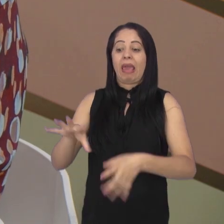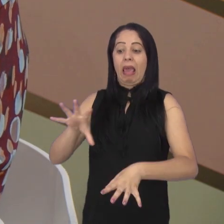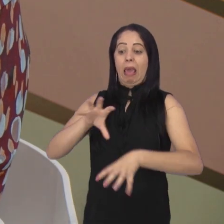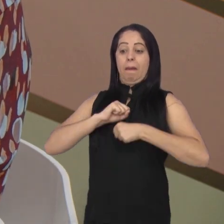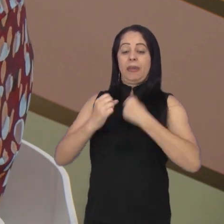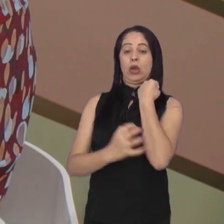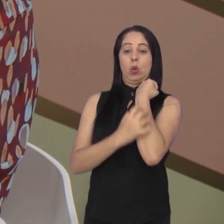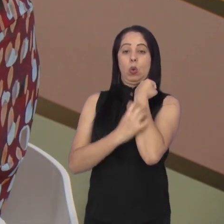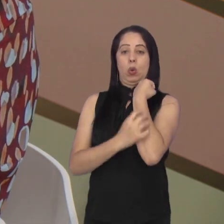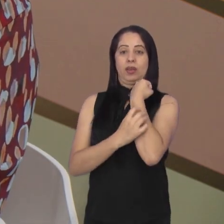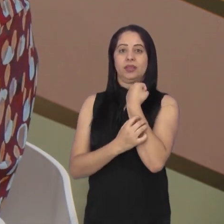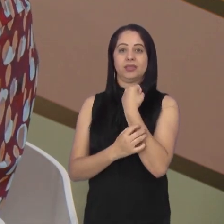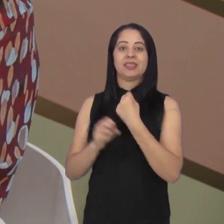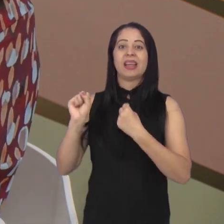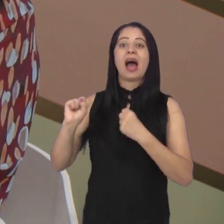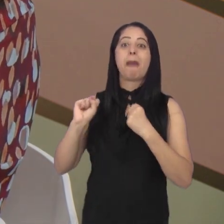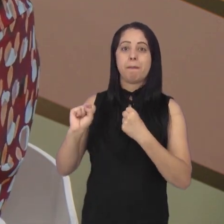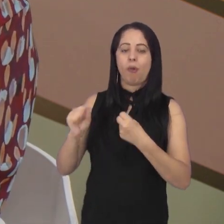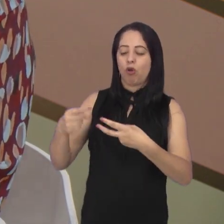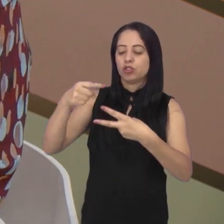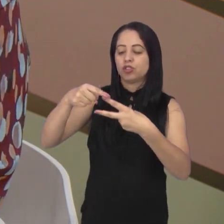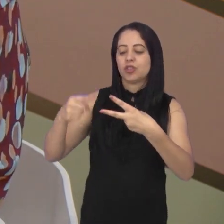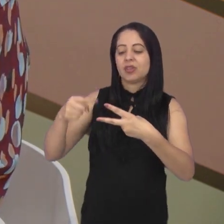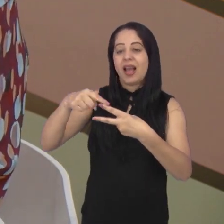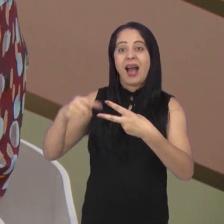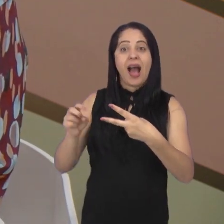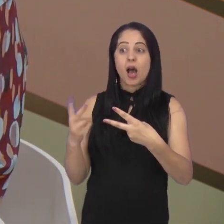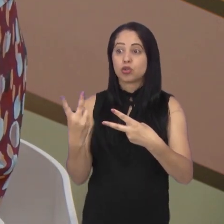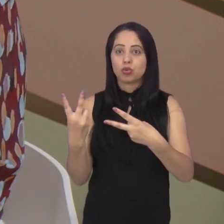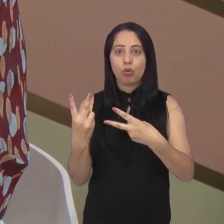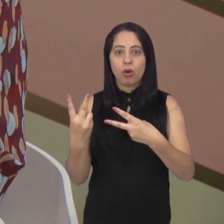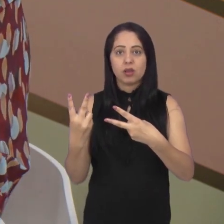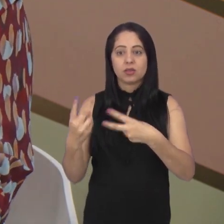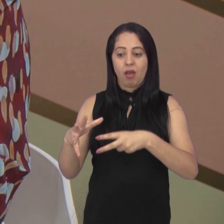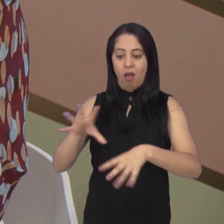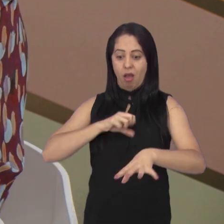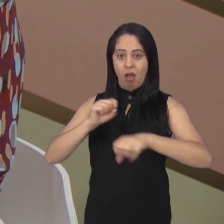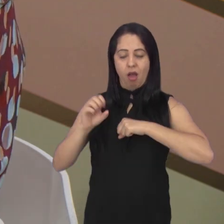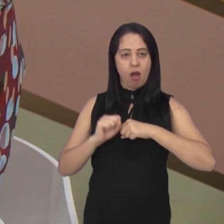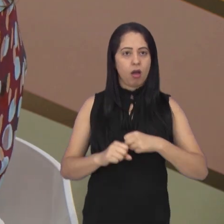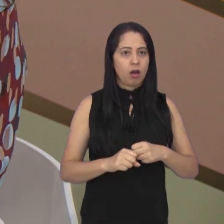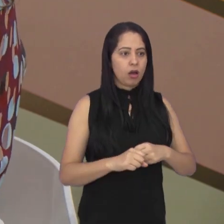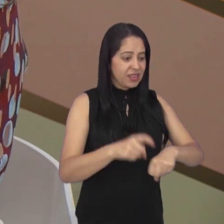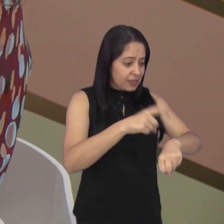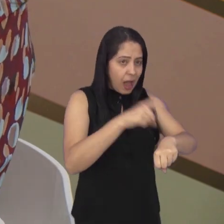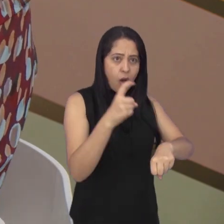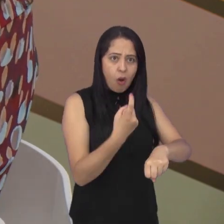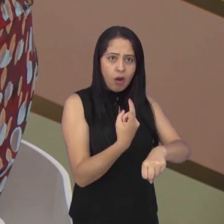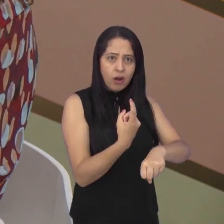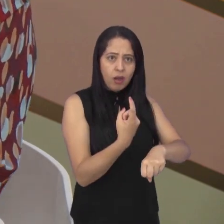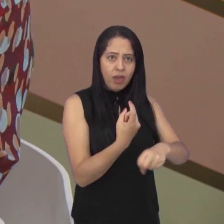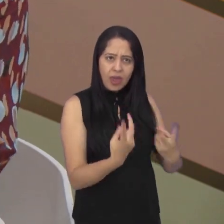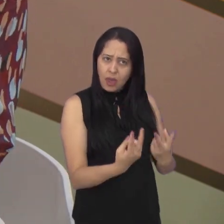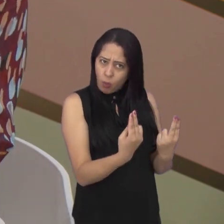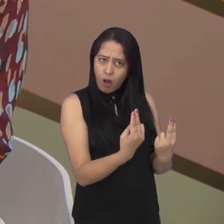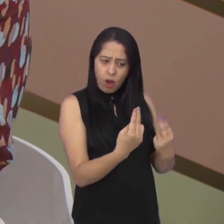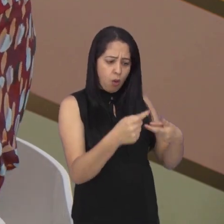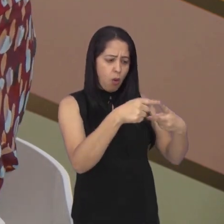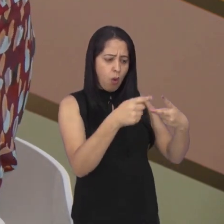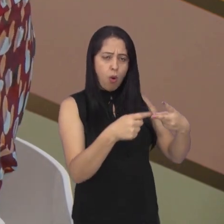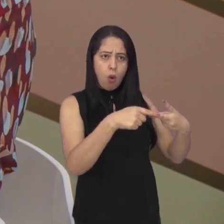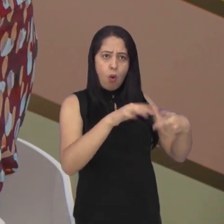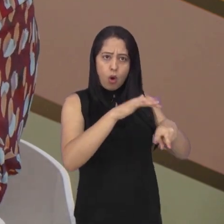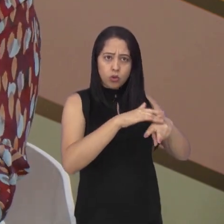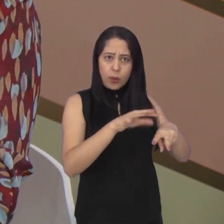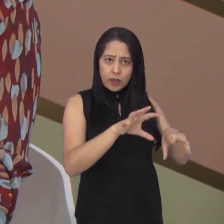ter ali uma rinite e uma sinusite, que são as chamadas rinossinusites. Pode acontecer as duas ao mesmo tempo? Pode. A gente pode começar com uma